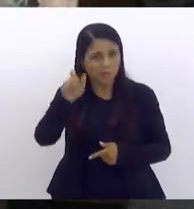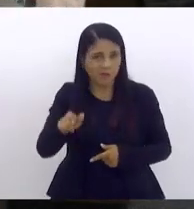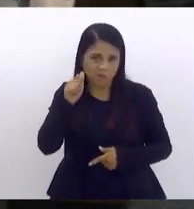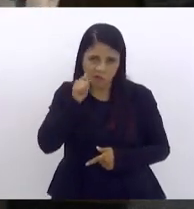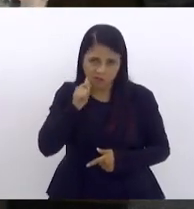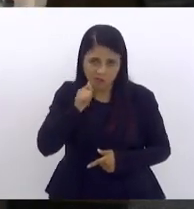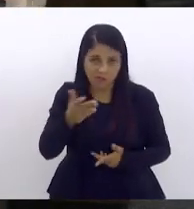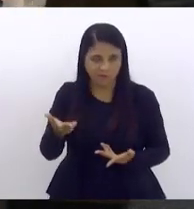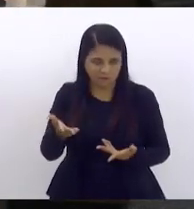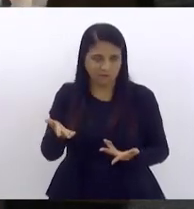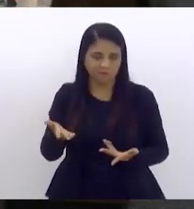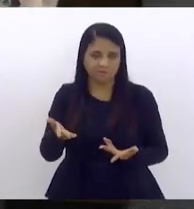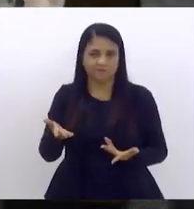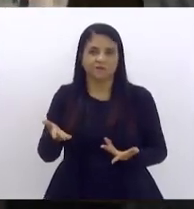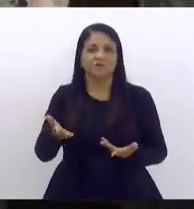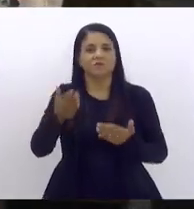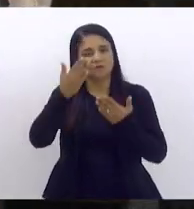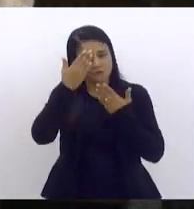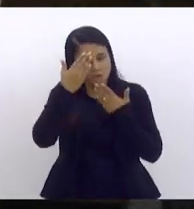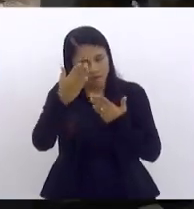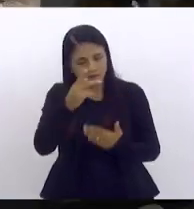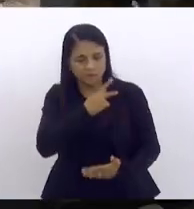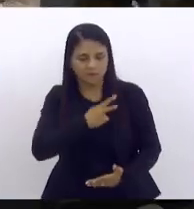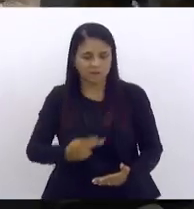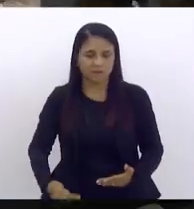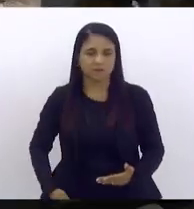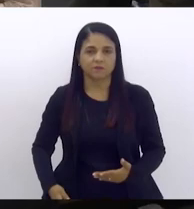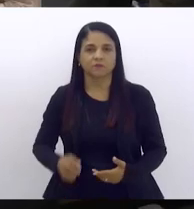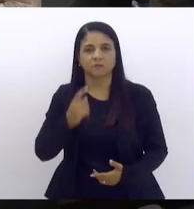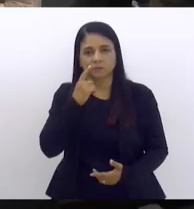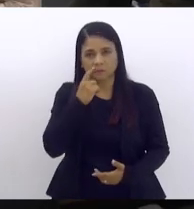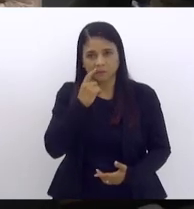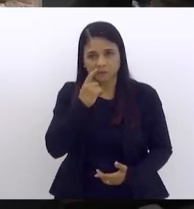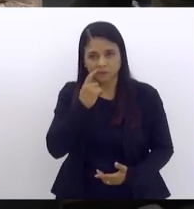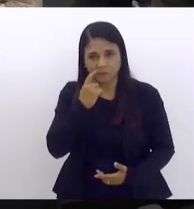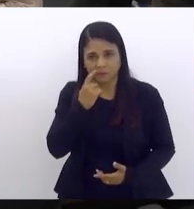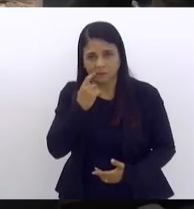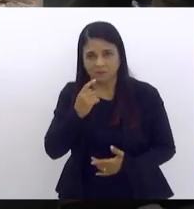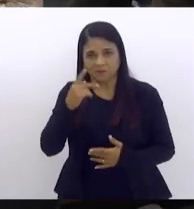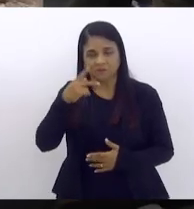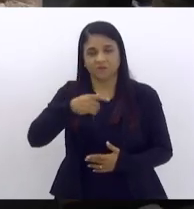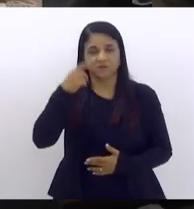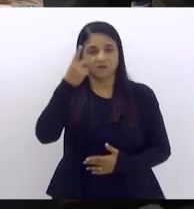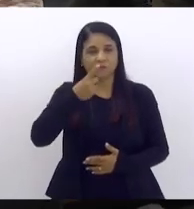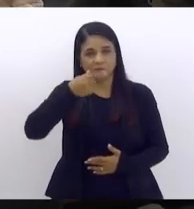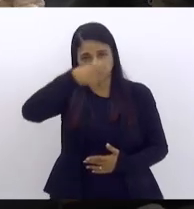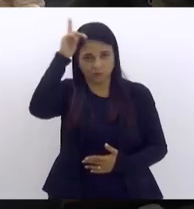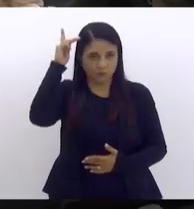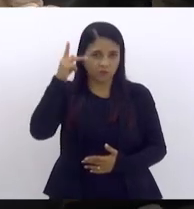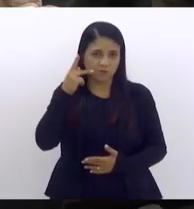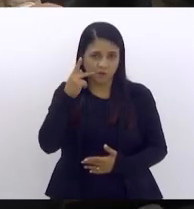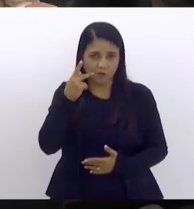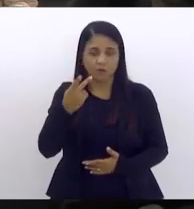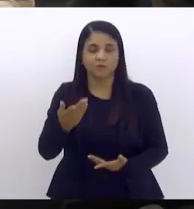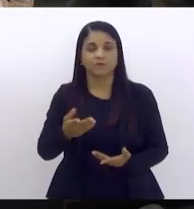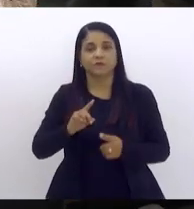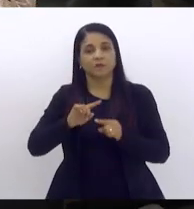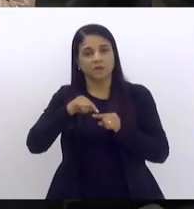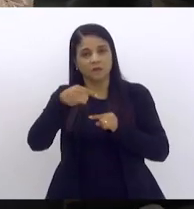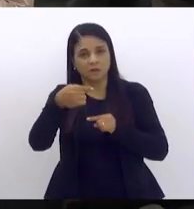dignidade menstrual. Muito obrigada, senhora presidenta. Deputado Luiz Paulo, logo em seguida, deputada Dani